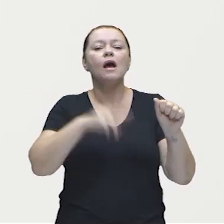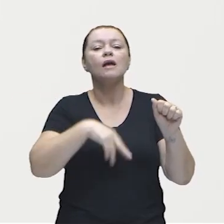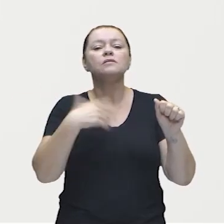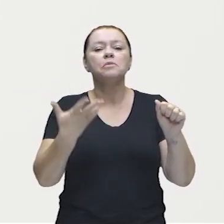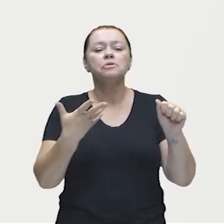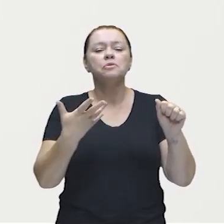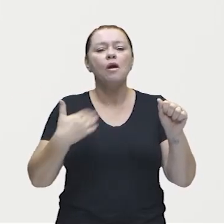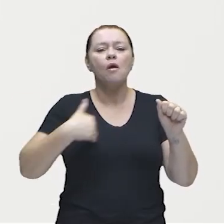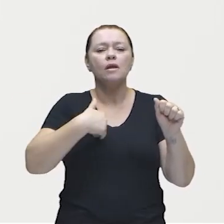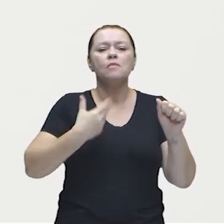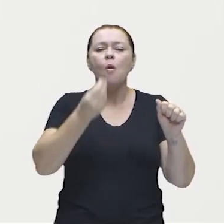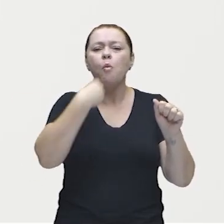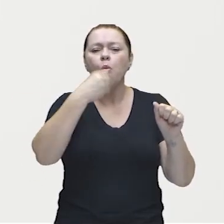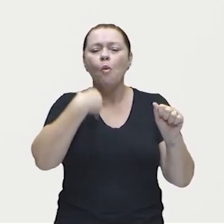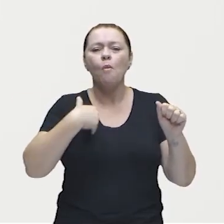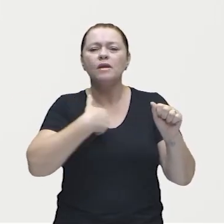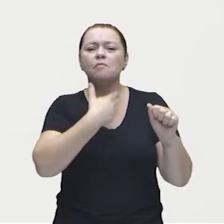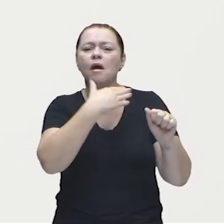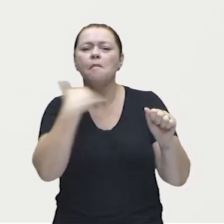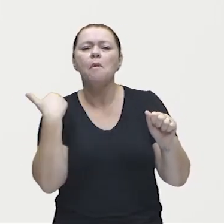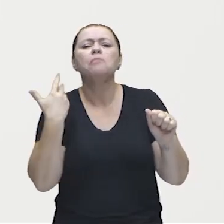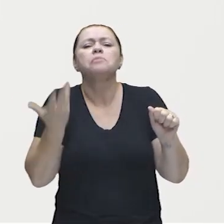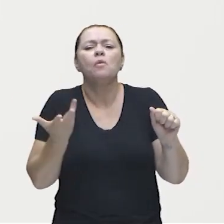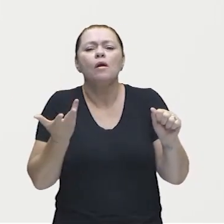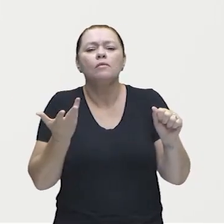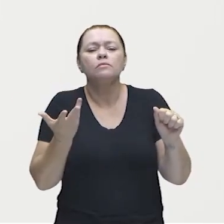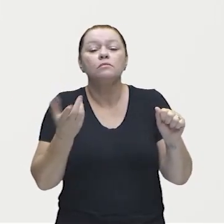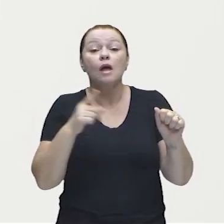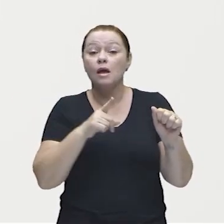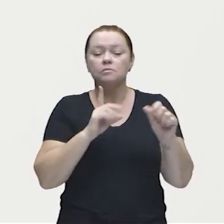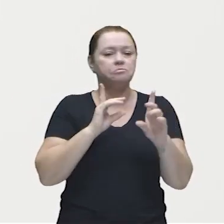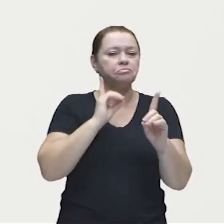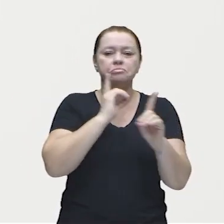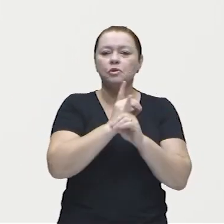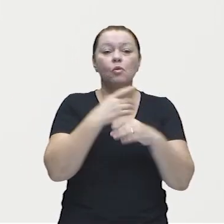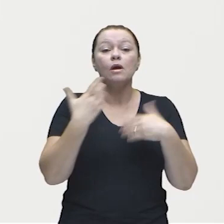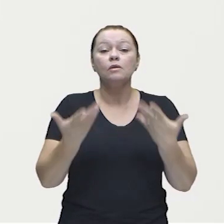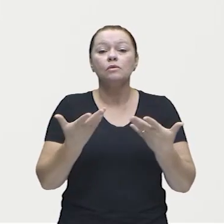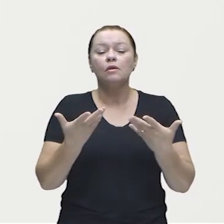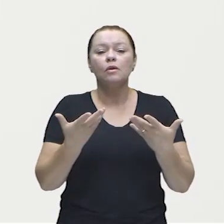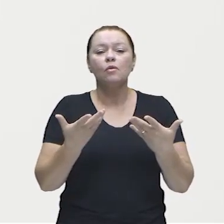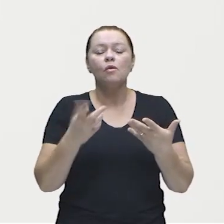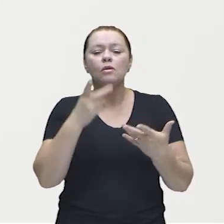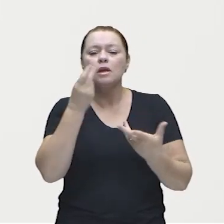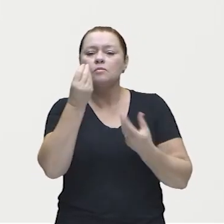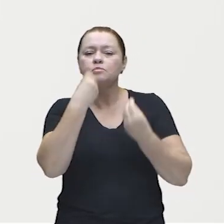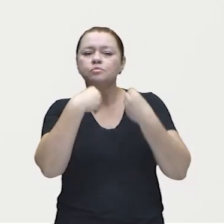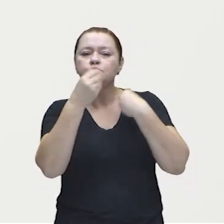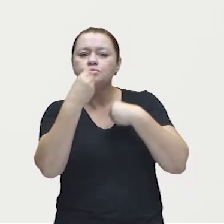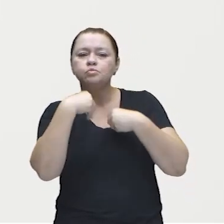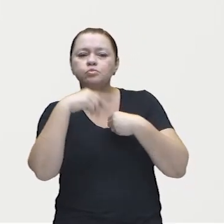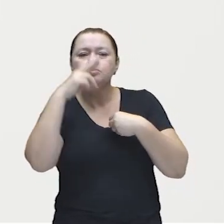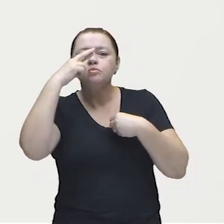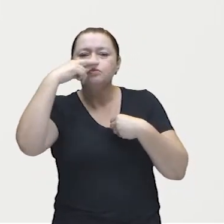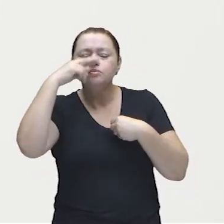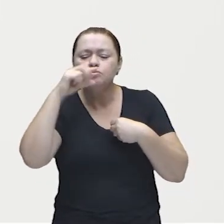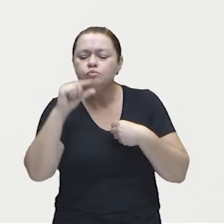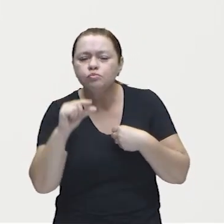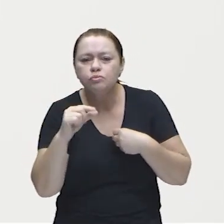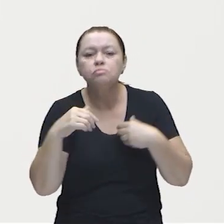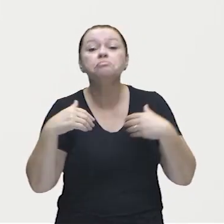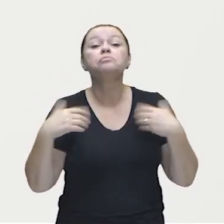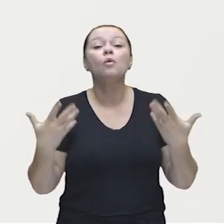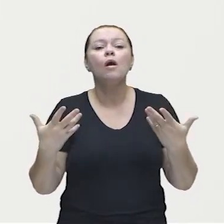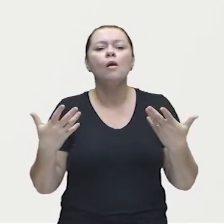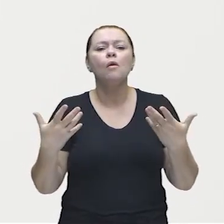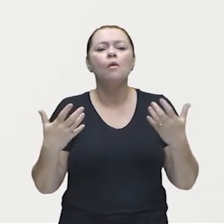animais mortos. E quando não encontra esses animais mortos, ela caça pequenos roedores, ou